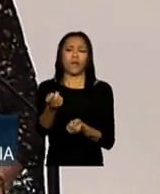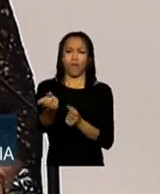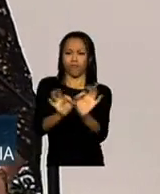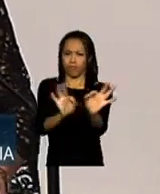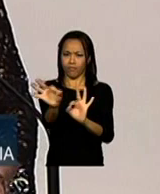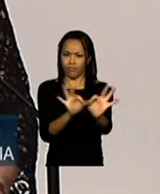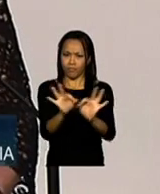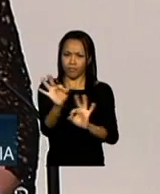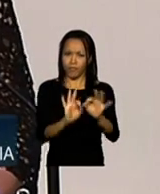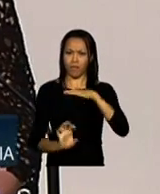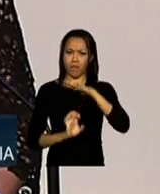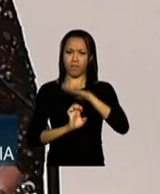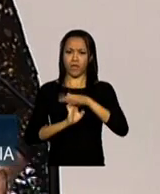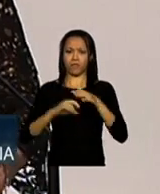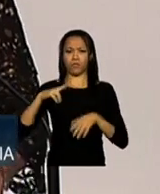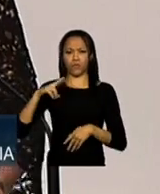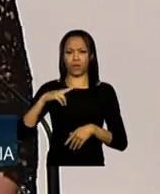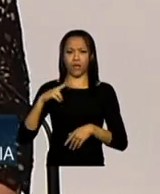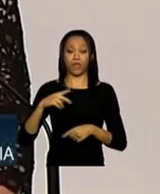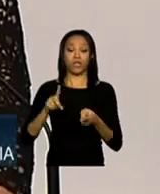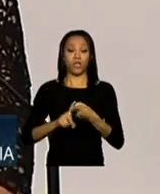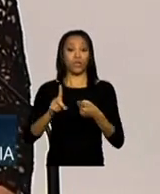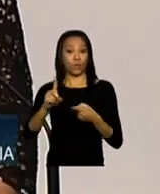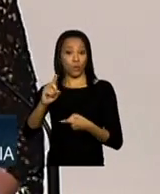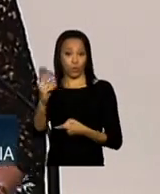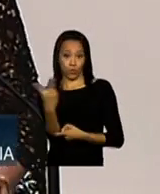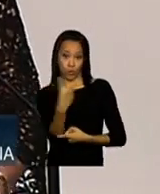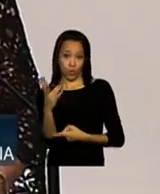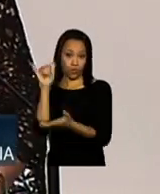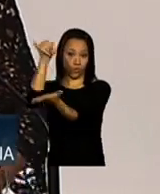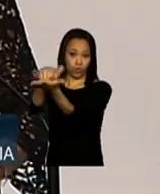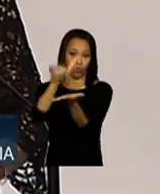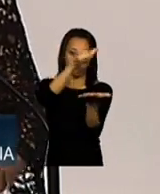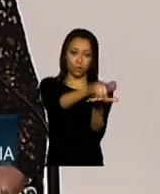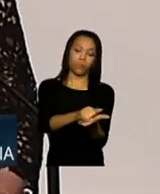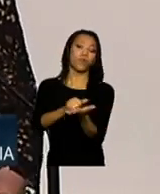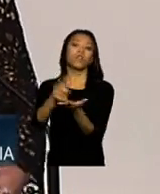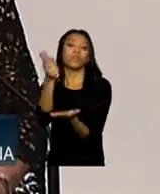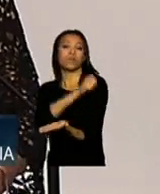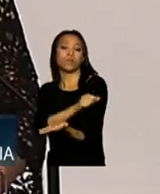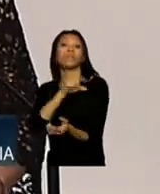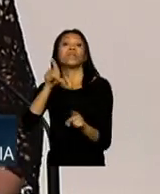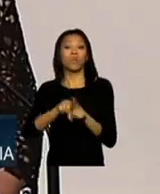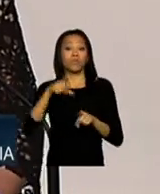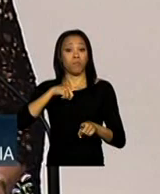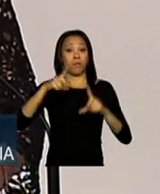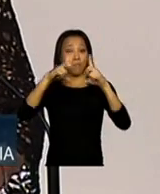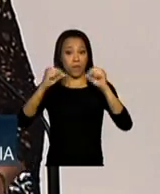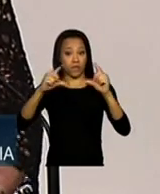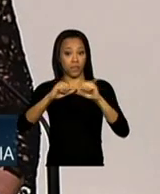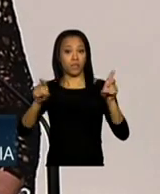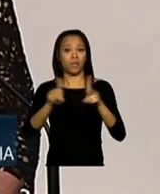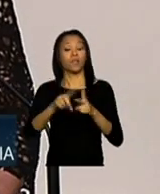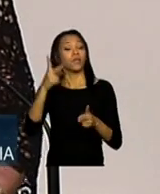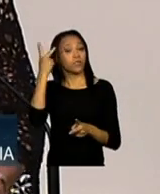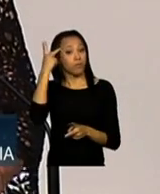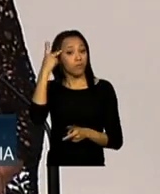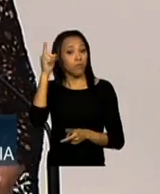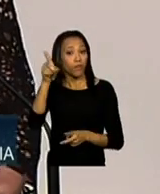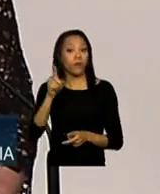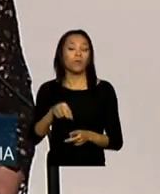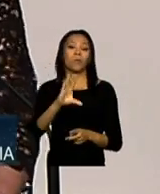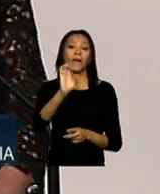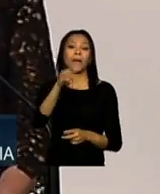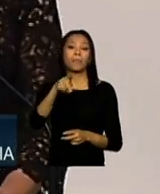de Galeão e Confins, nós temos os aeroportos de Brasília, Guarulhos, Campinas